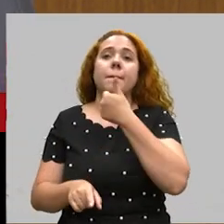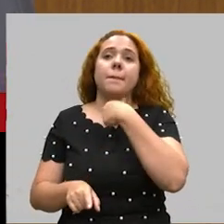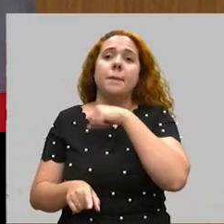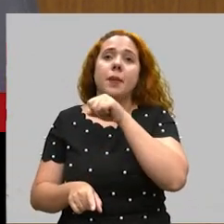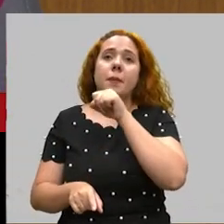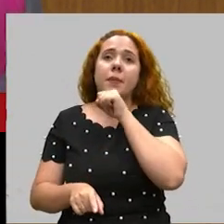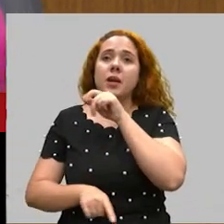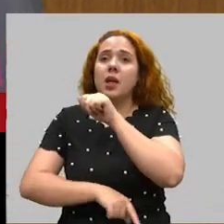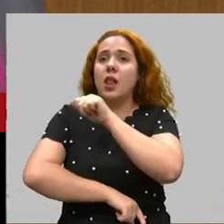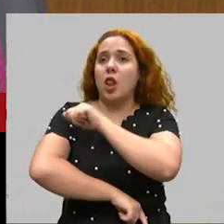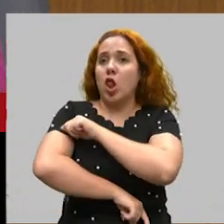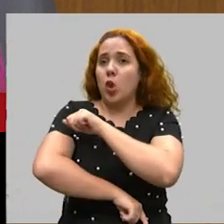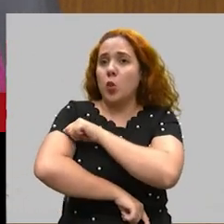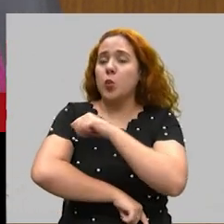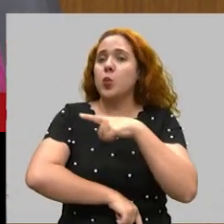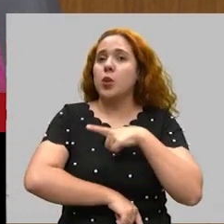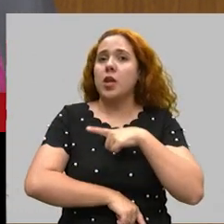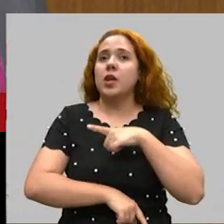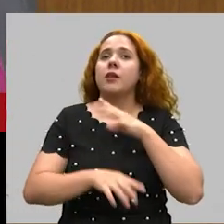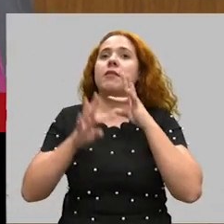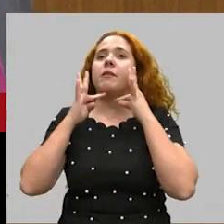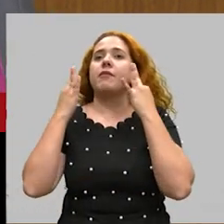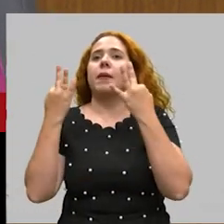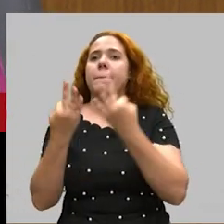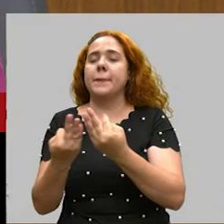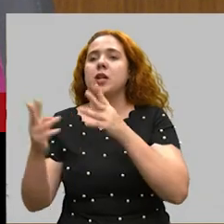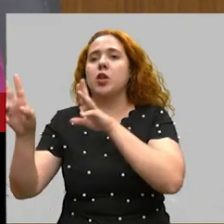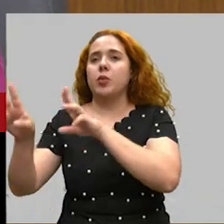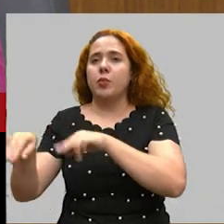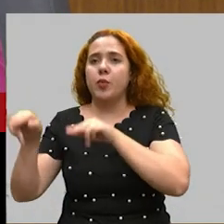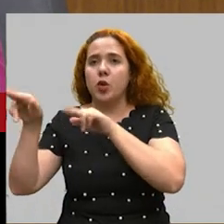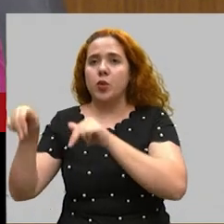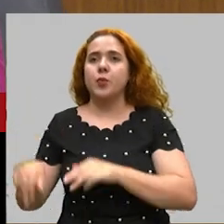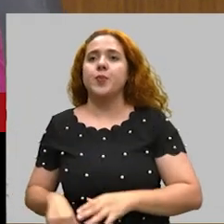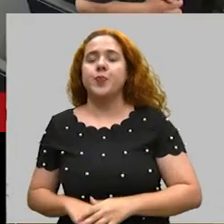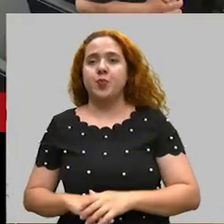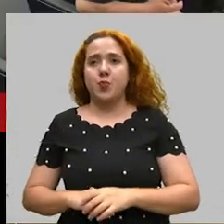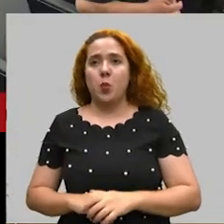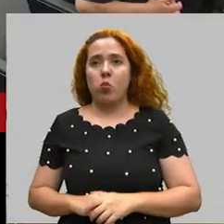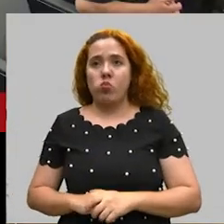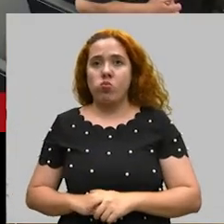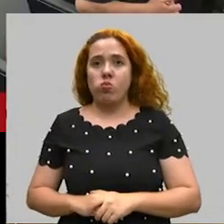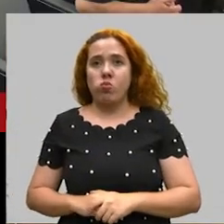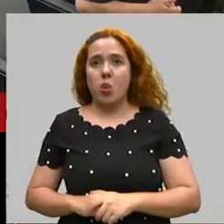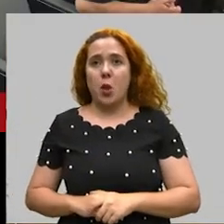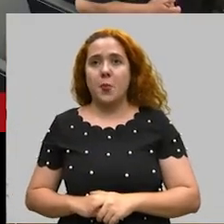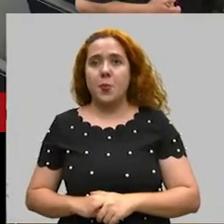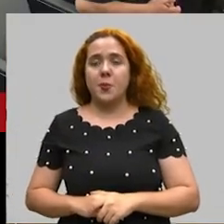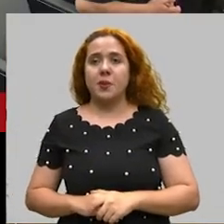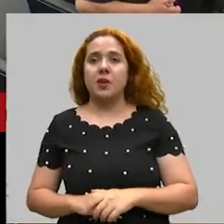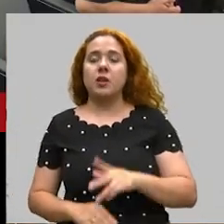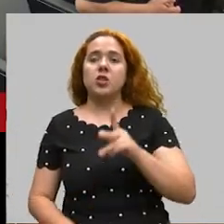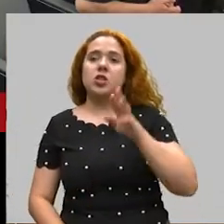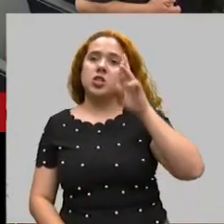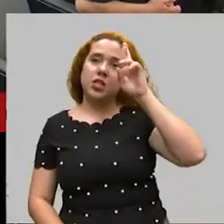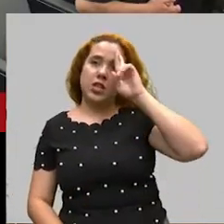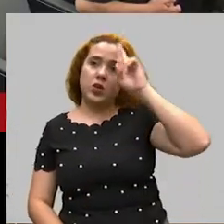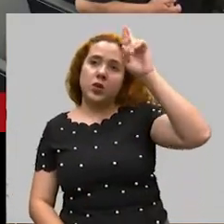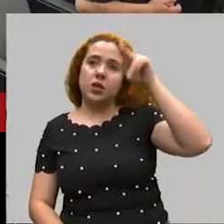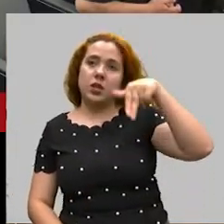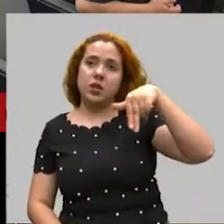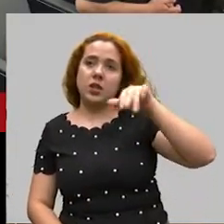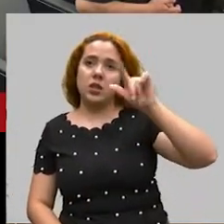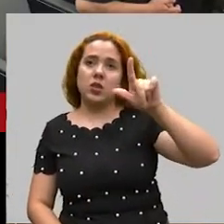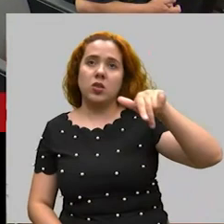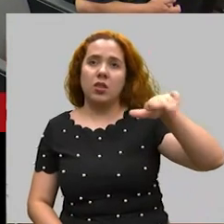cumprimento todos ali na pessoa da nossa diretora Nilva que como se diz tira leite